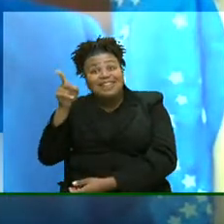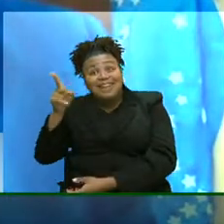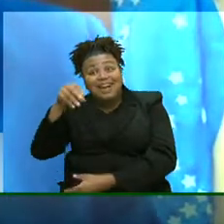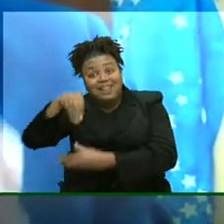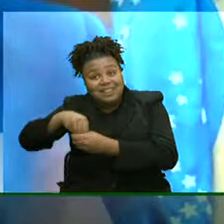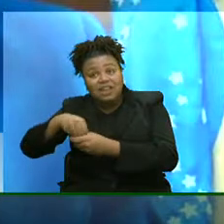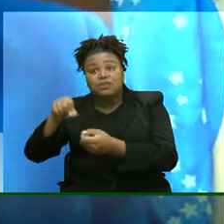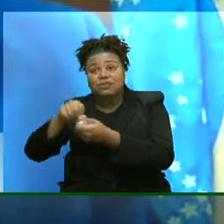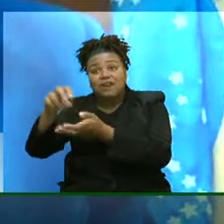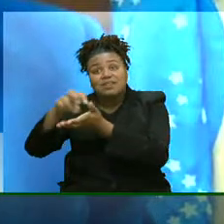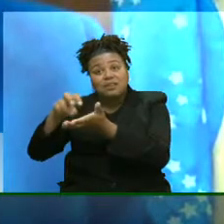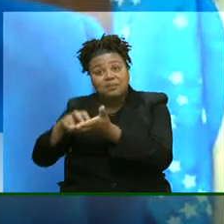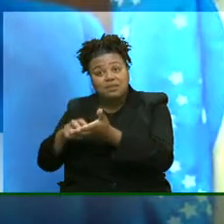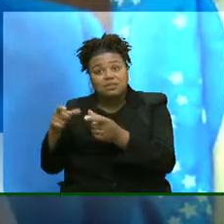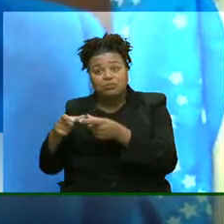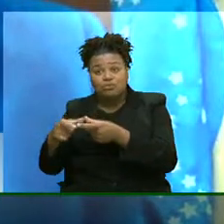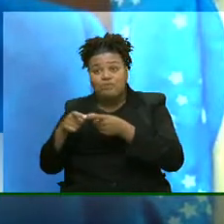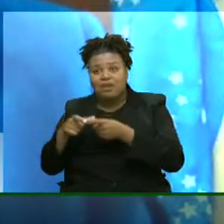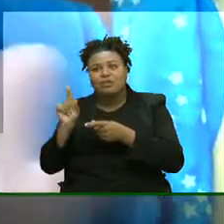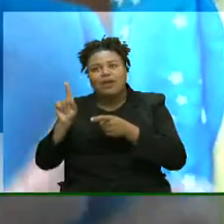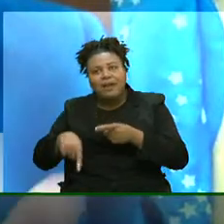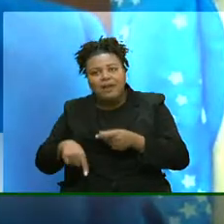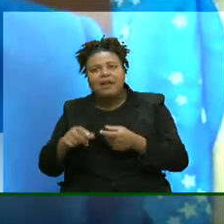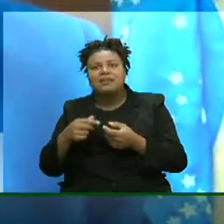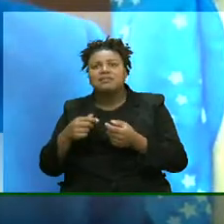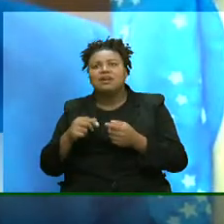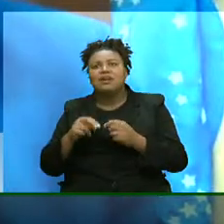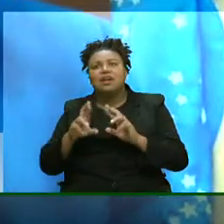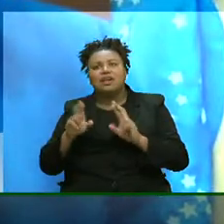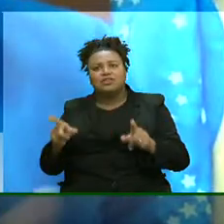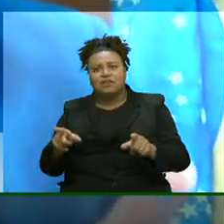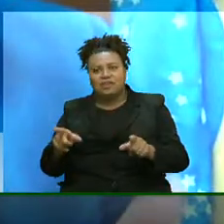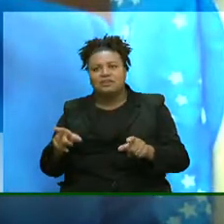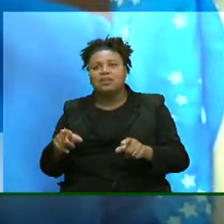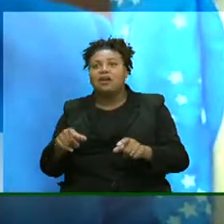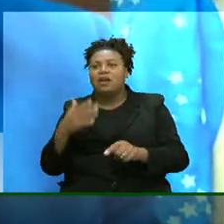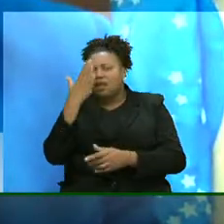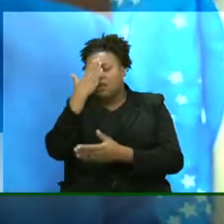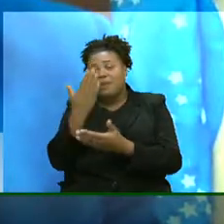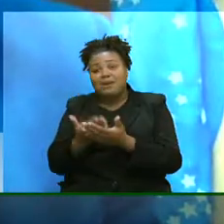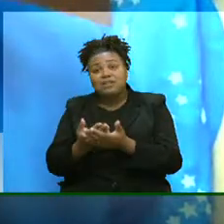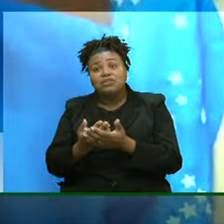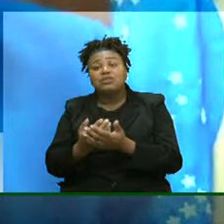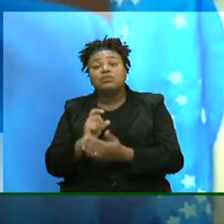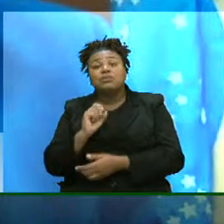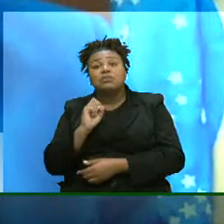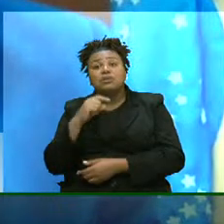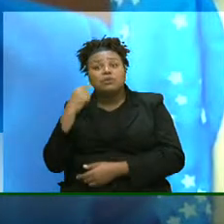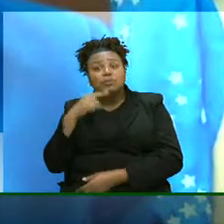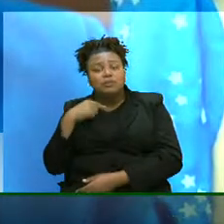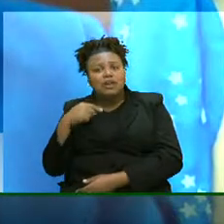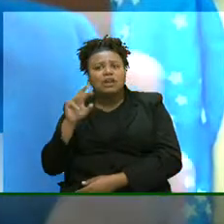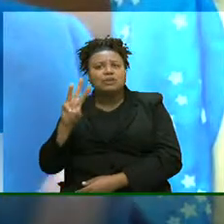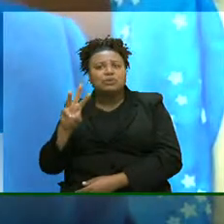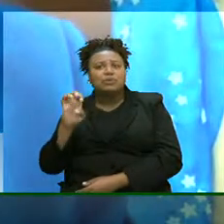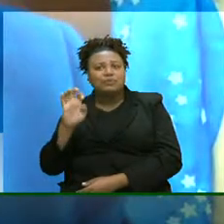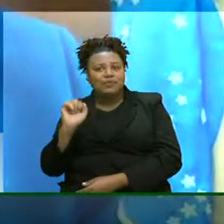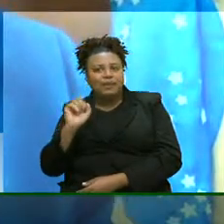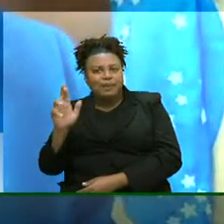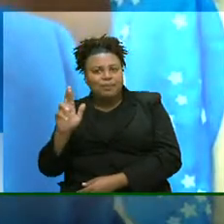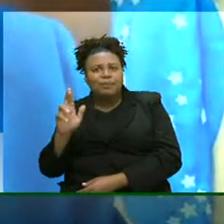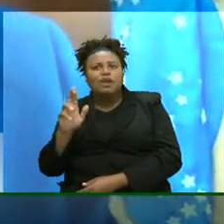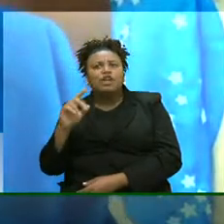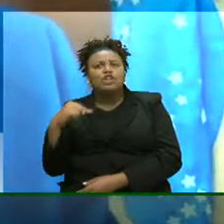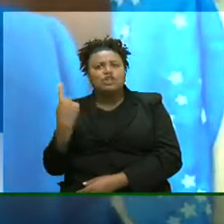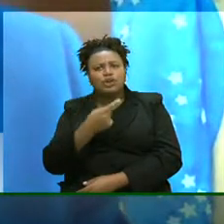seja impresso o seu documento. Era essa, esse é o pormenor. Eu acredito que, sem dúvida alguma, o deputado Elton Weber e todos nós